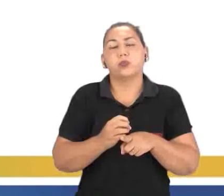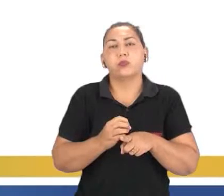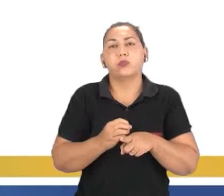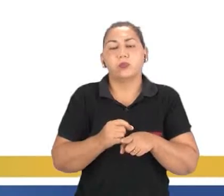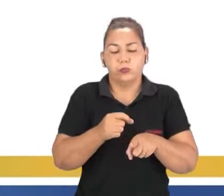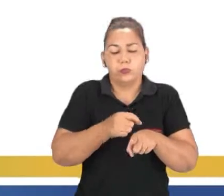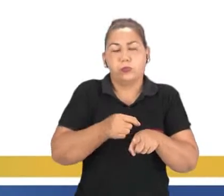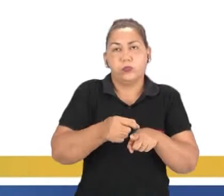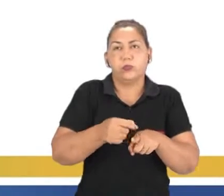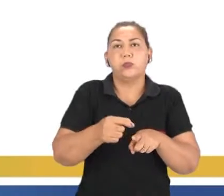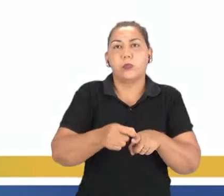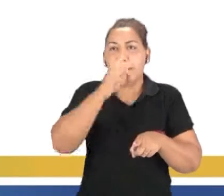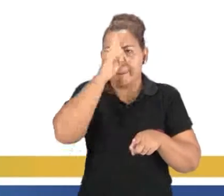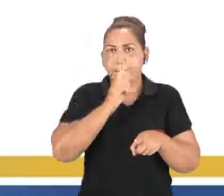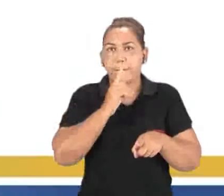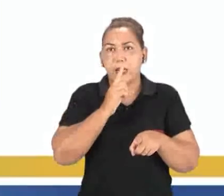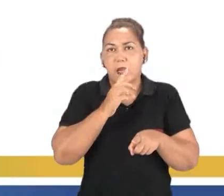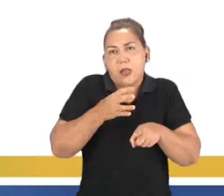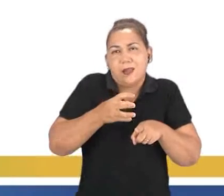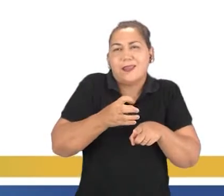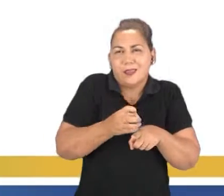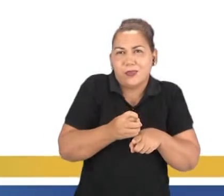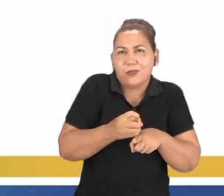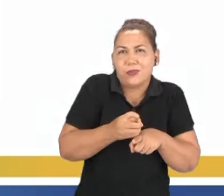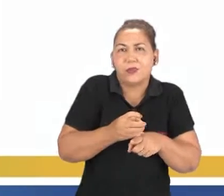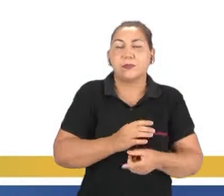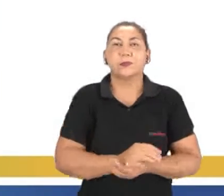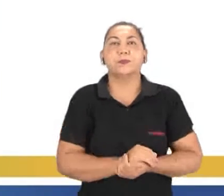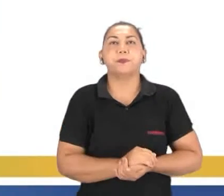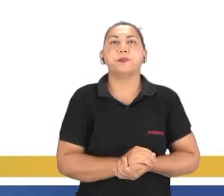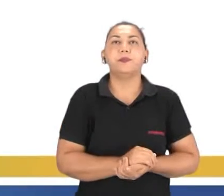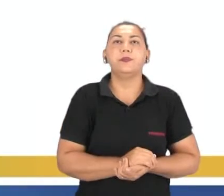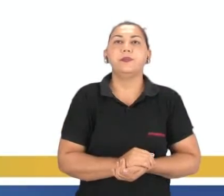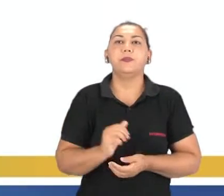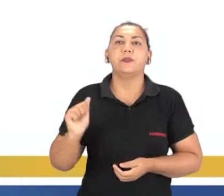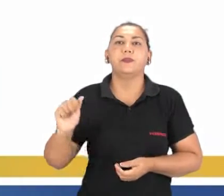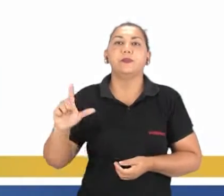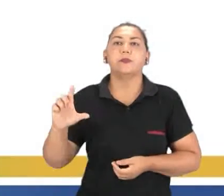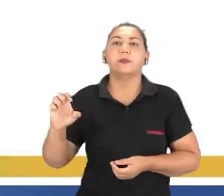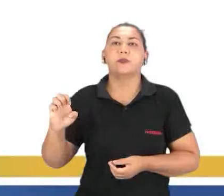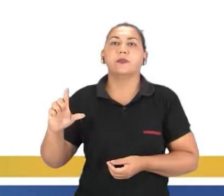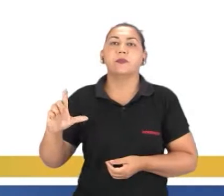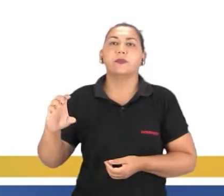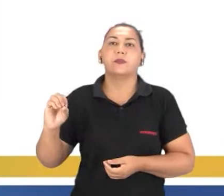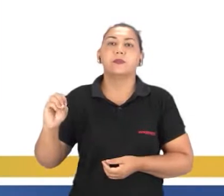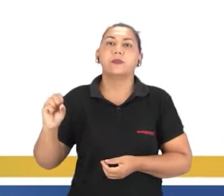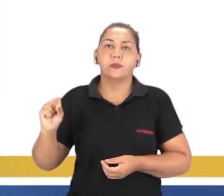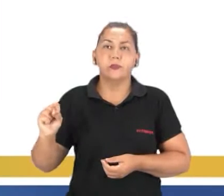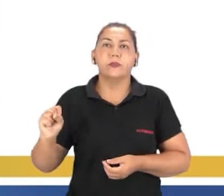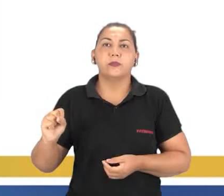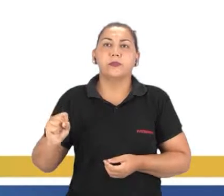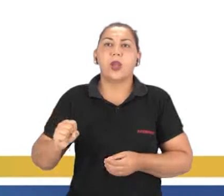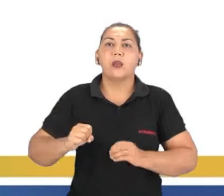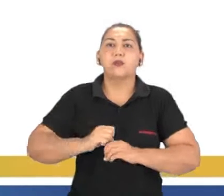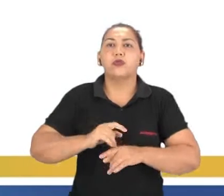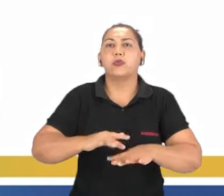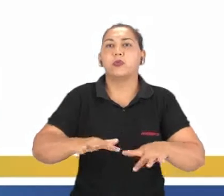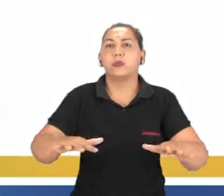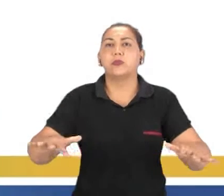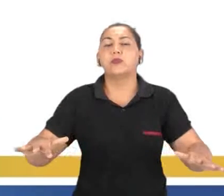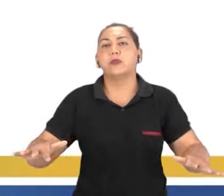semente, ela vai ser amarela e rugosa, tá? Os alelos, eles distribuem-se de maneira independente e